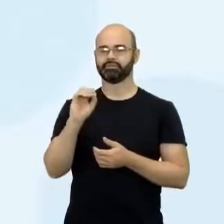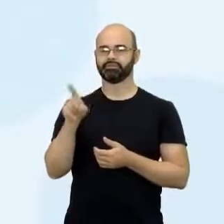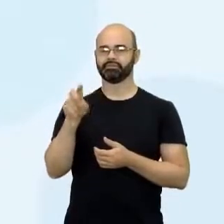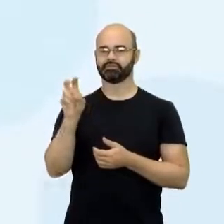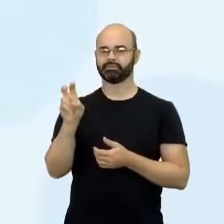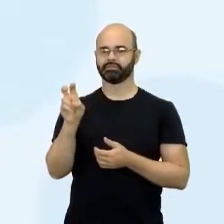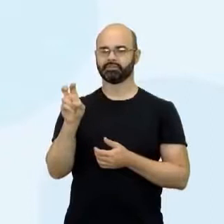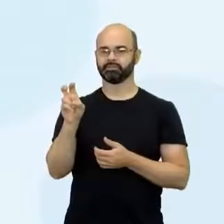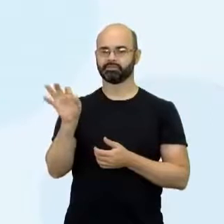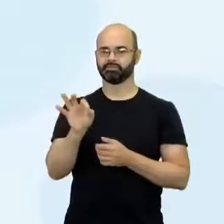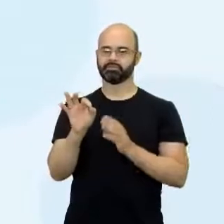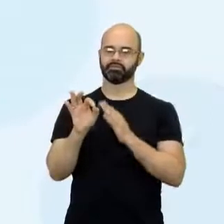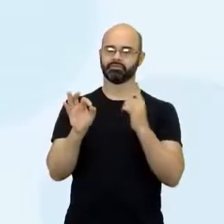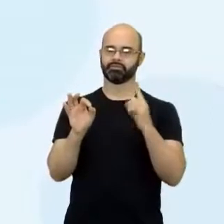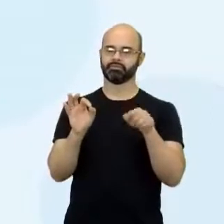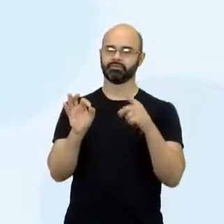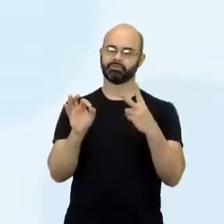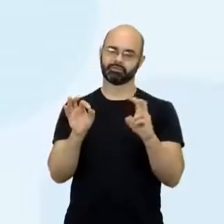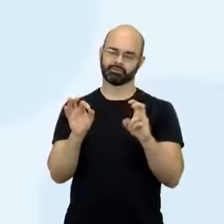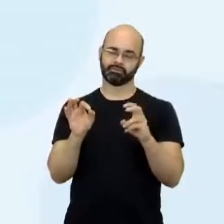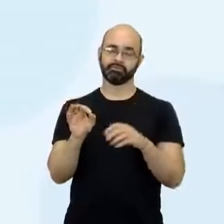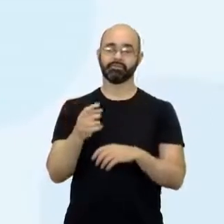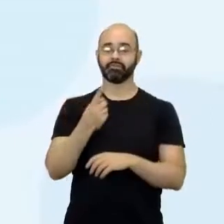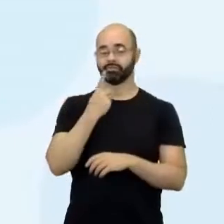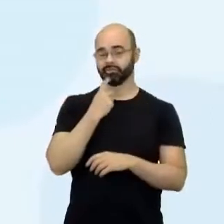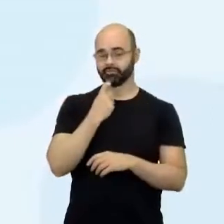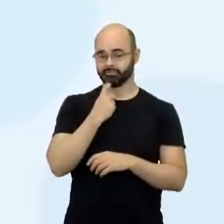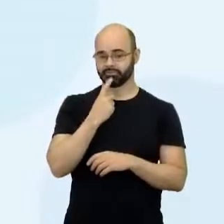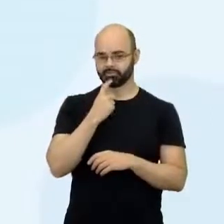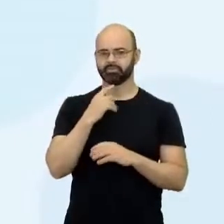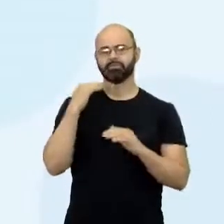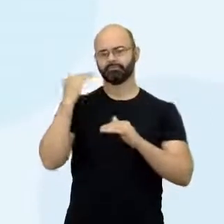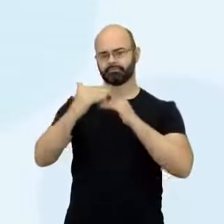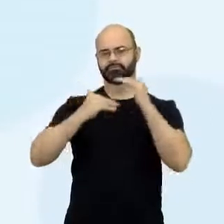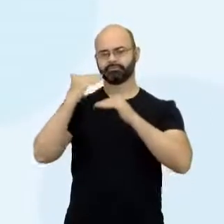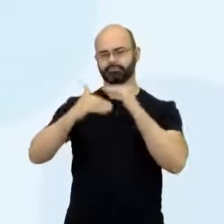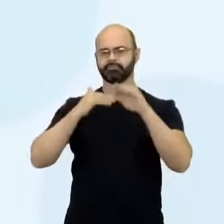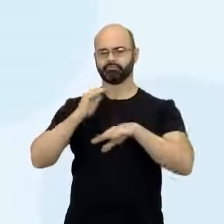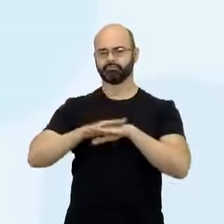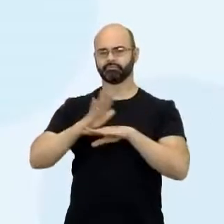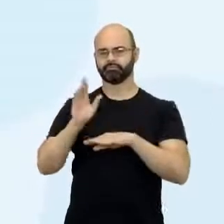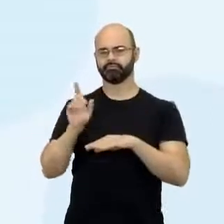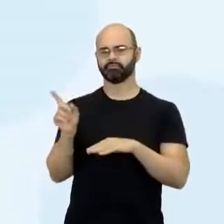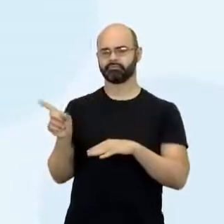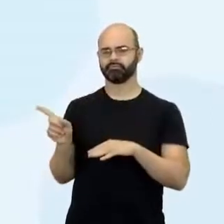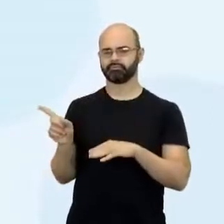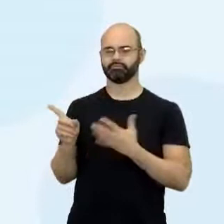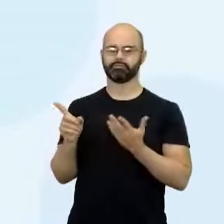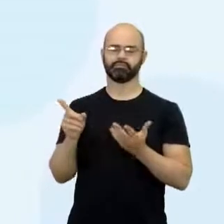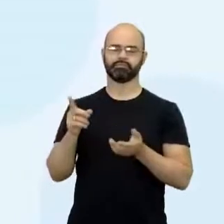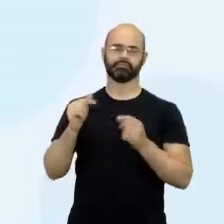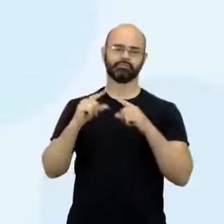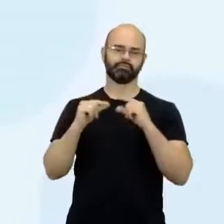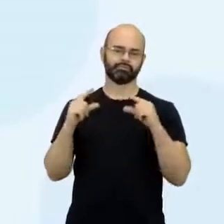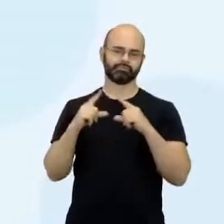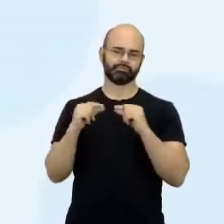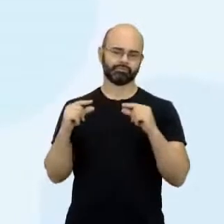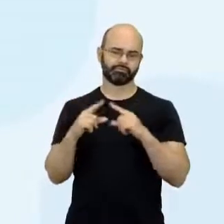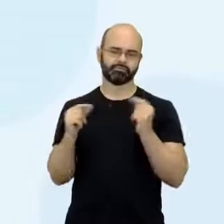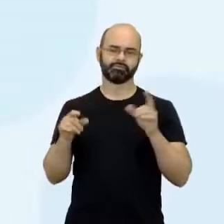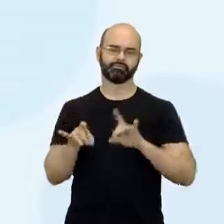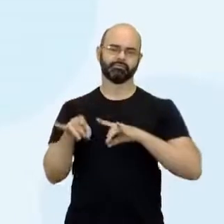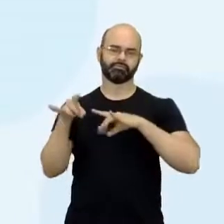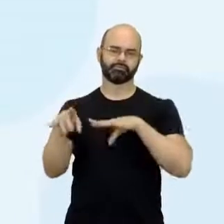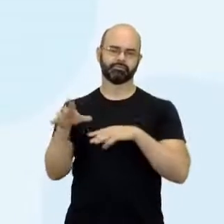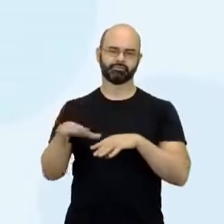1,25%. Os países em vermelho, que são os países desenvolvidos, aqui Austrália, Japão, União Europeia, Estados